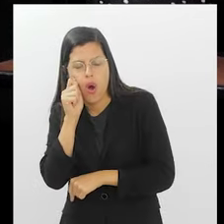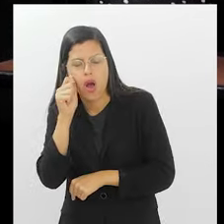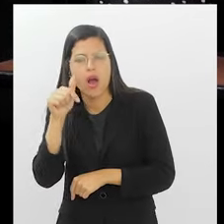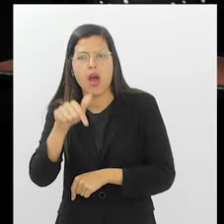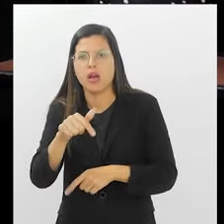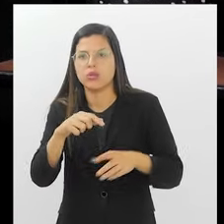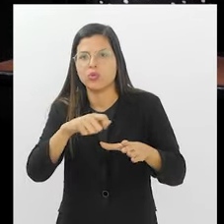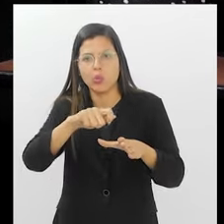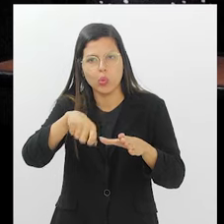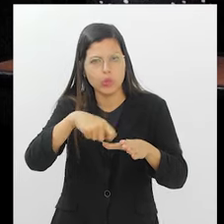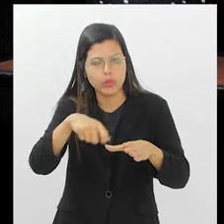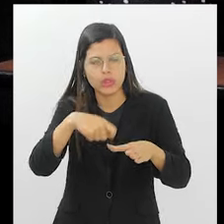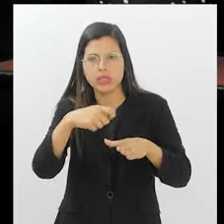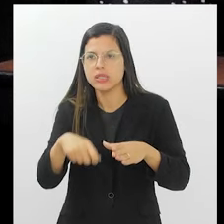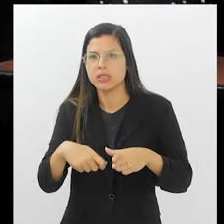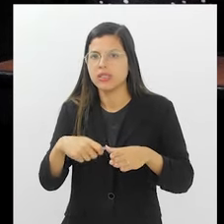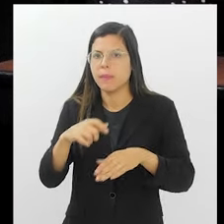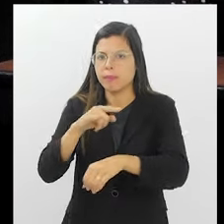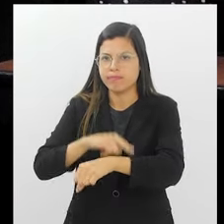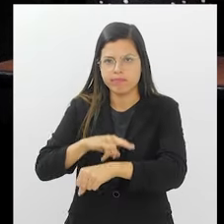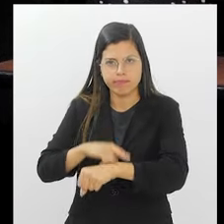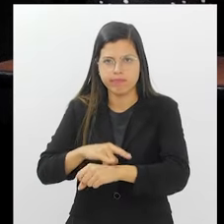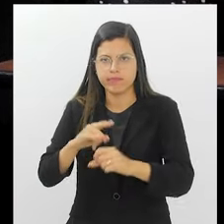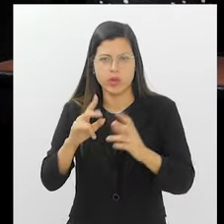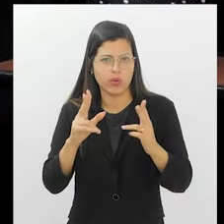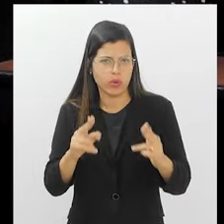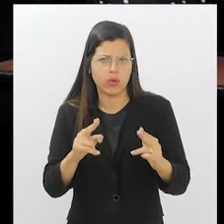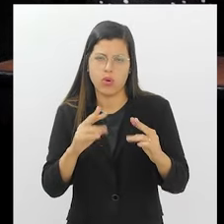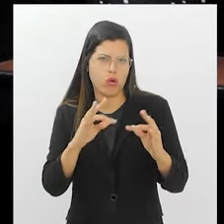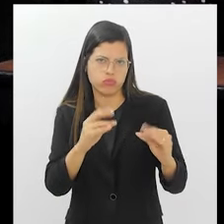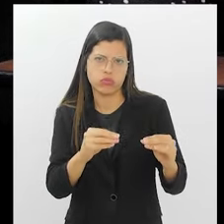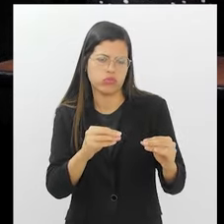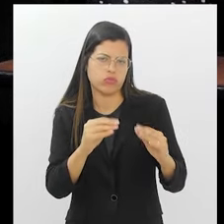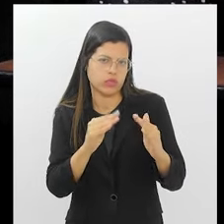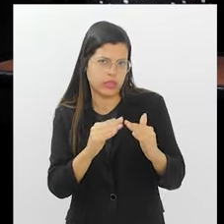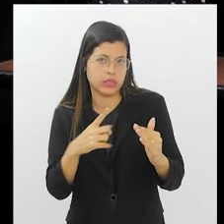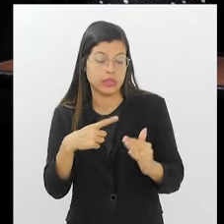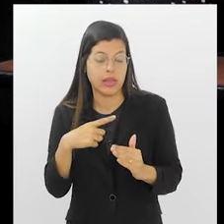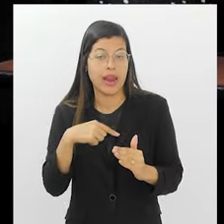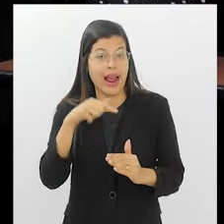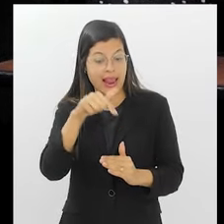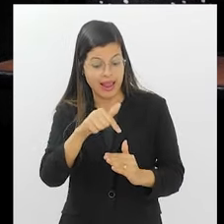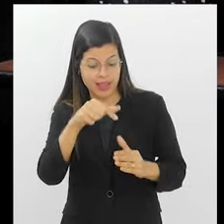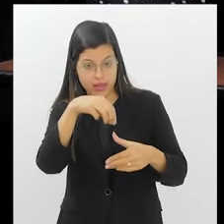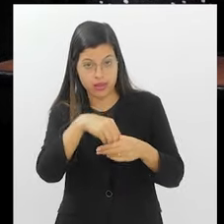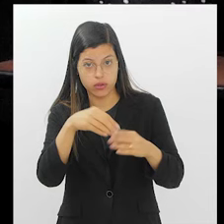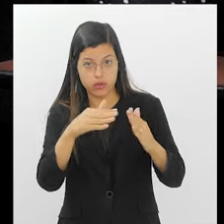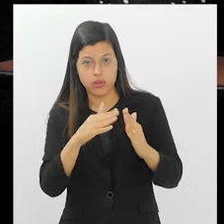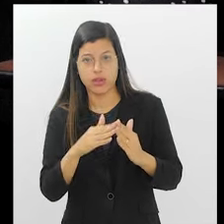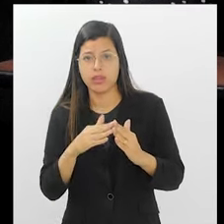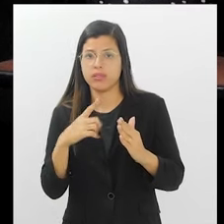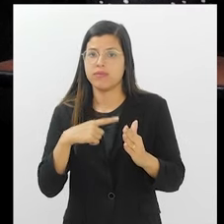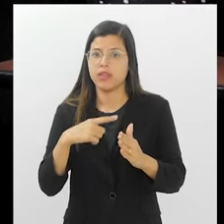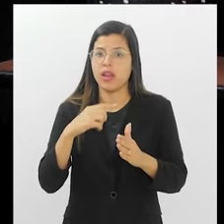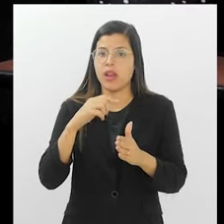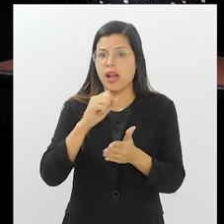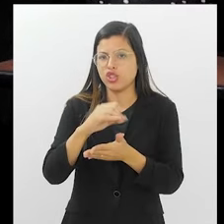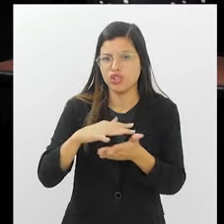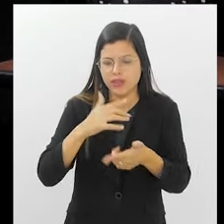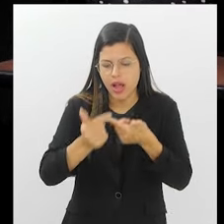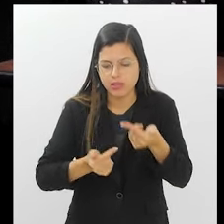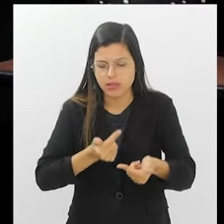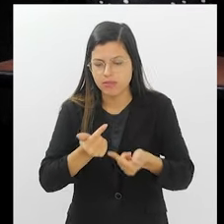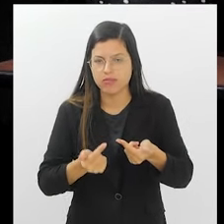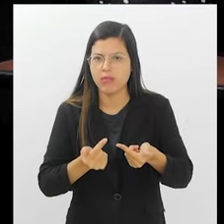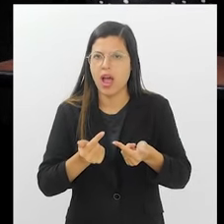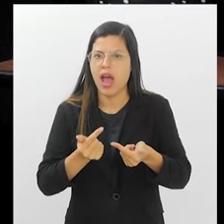cozinha, área de serviço, né? Como todas, a maioria das casas tem. E ali, então, são desenvolvidas as atividades do dia a